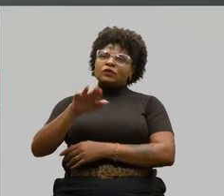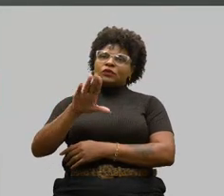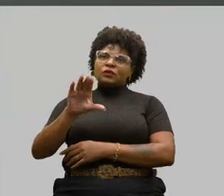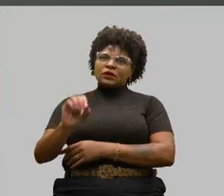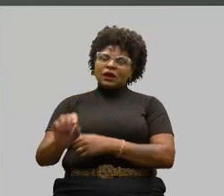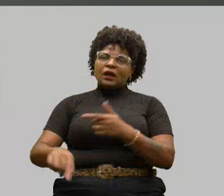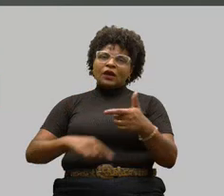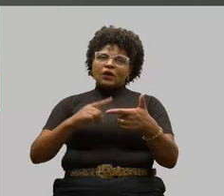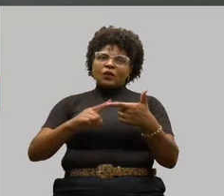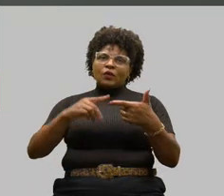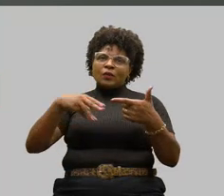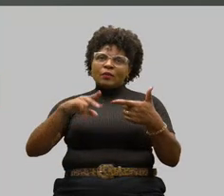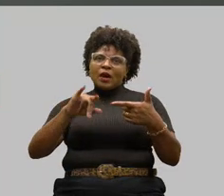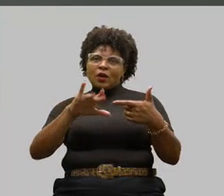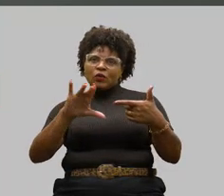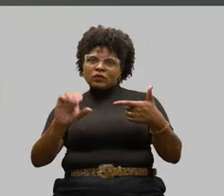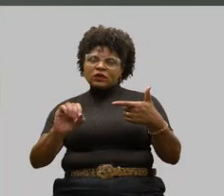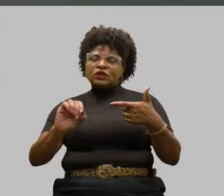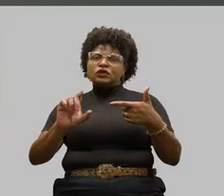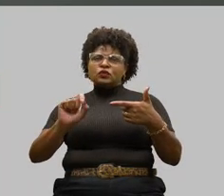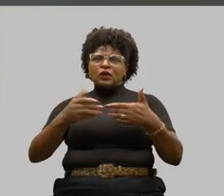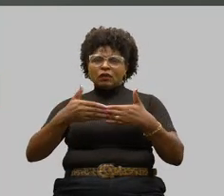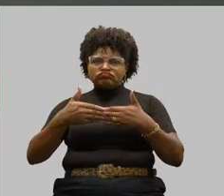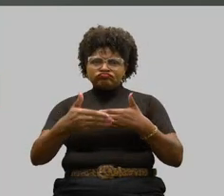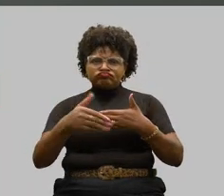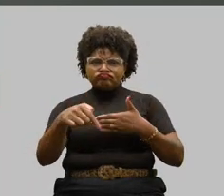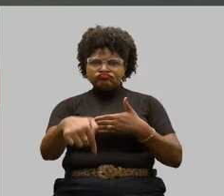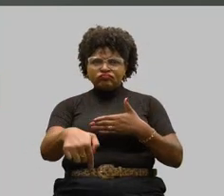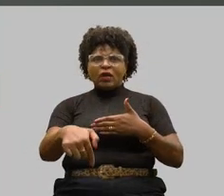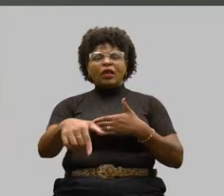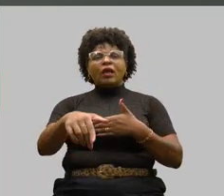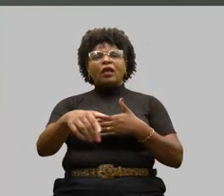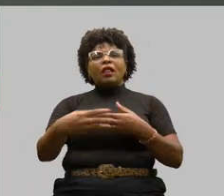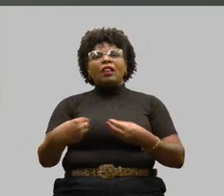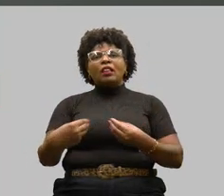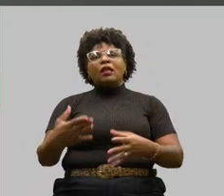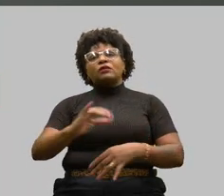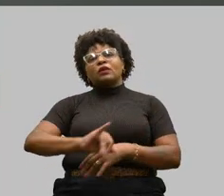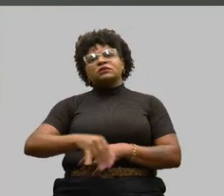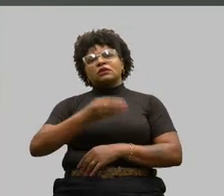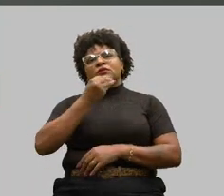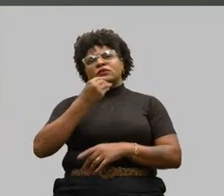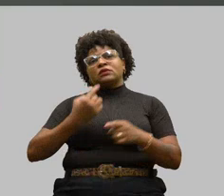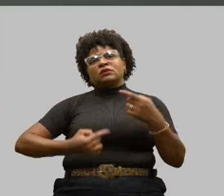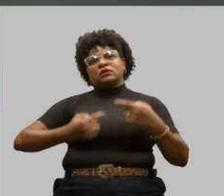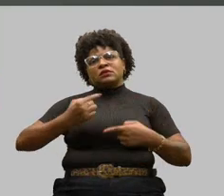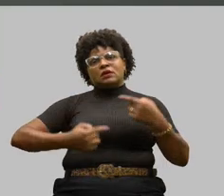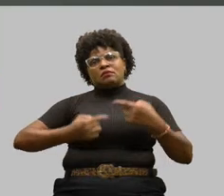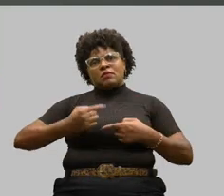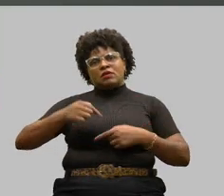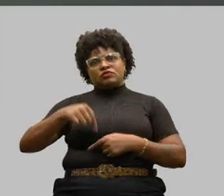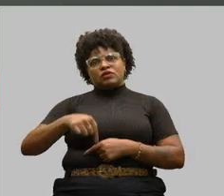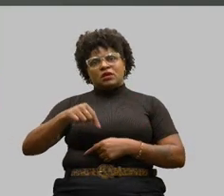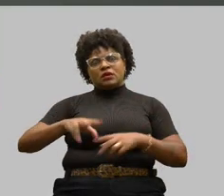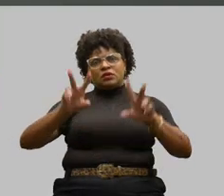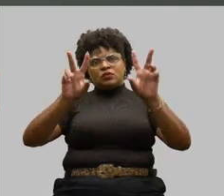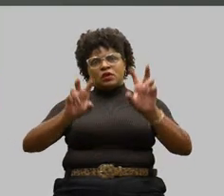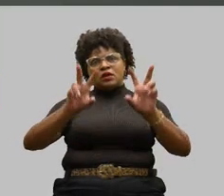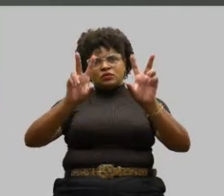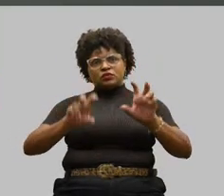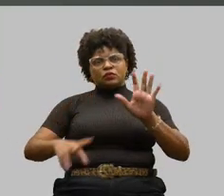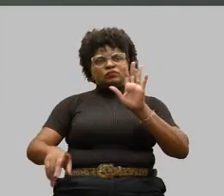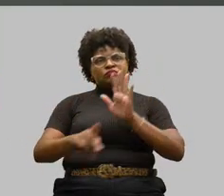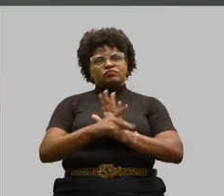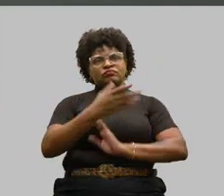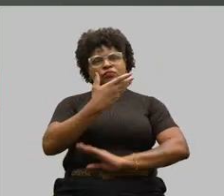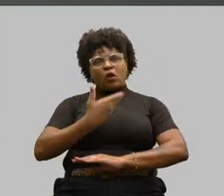Maurício pela iniciativa e por esse importante espaço de debate e discussão desse assunto que para o governo de Minas